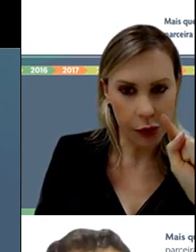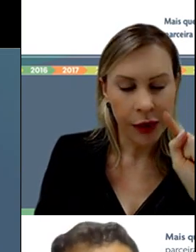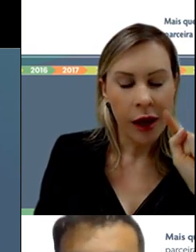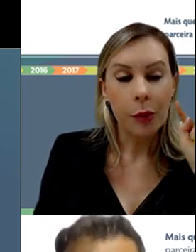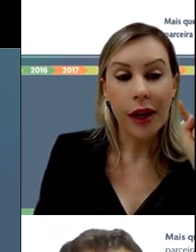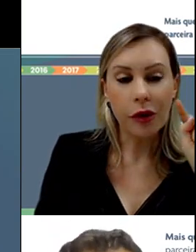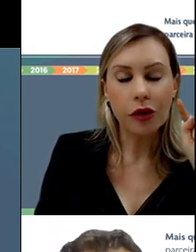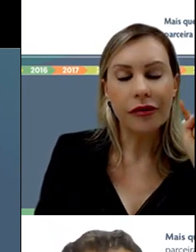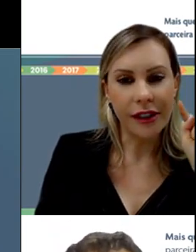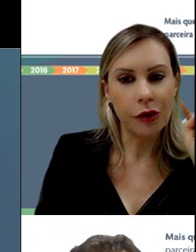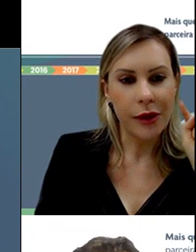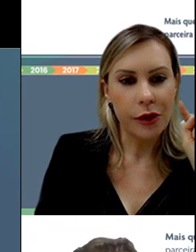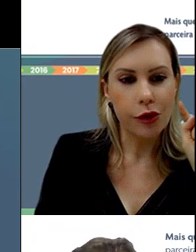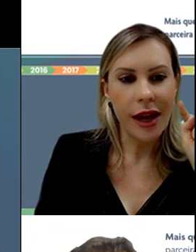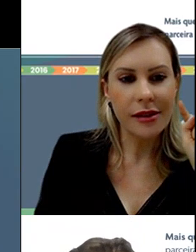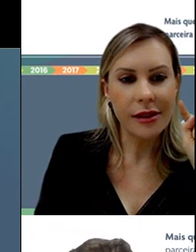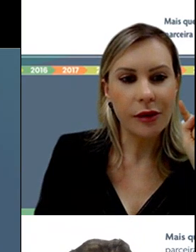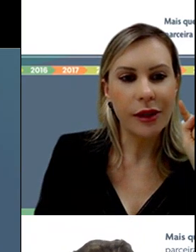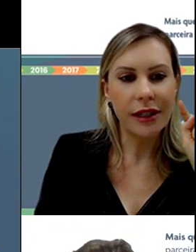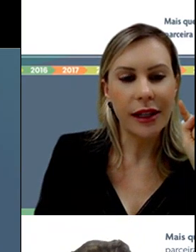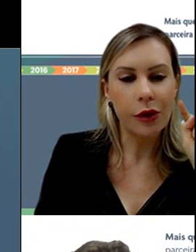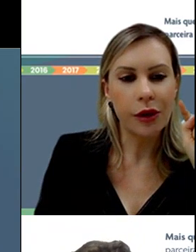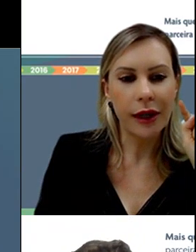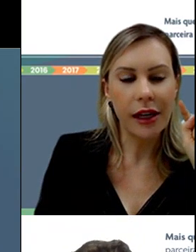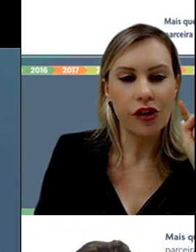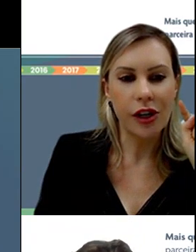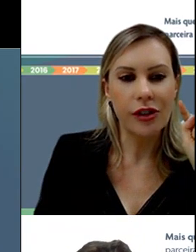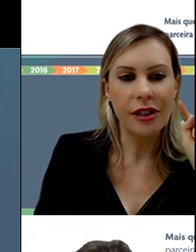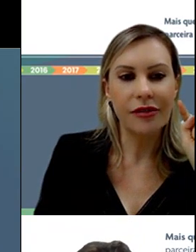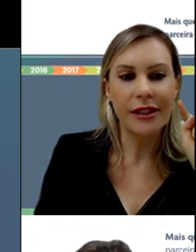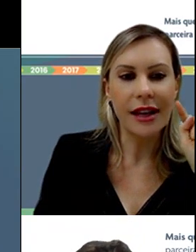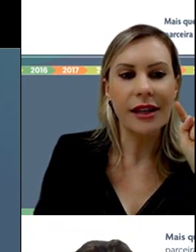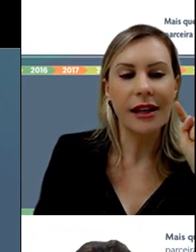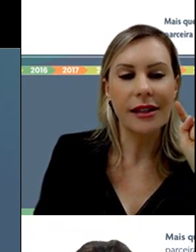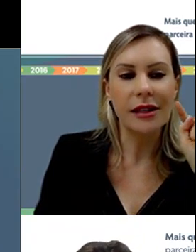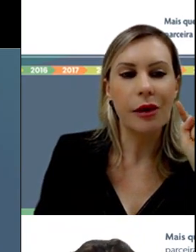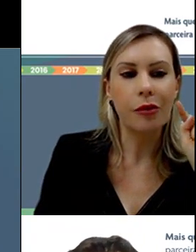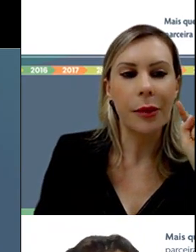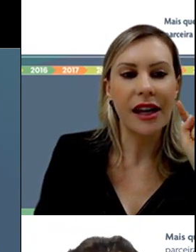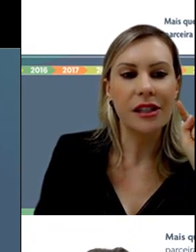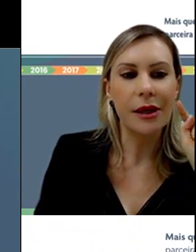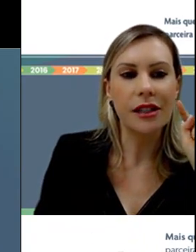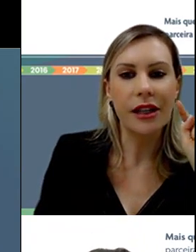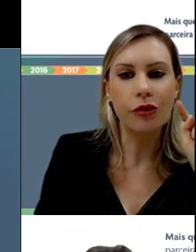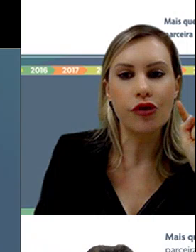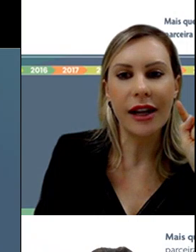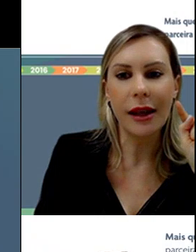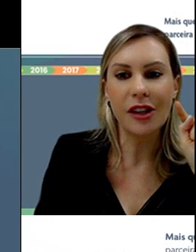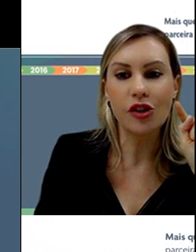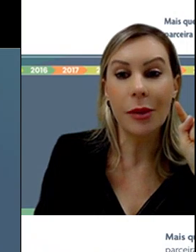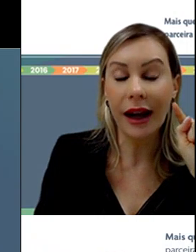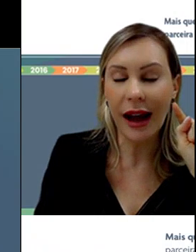da União. Por que eu estou falando isso? Esses 138 aqui, gente, se fizessem adesão à FUNPRESP, eles viriam diretamente para